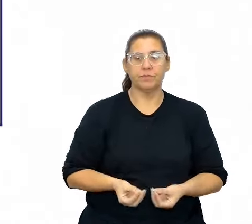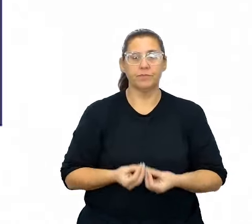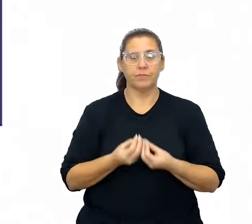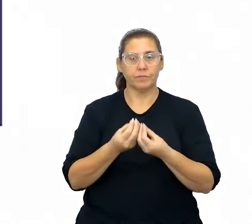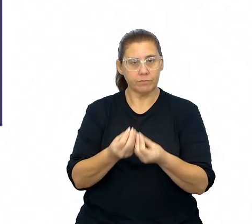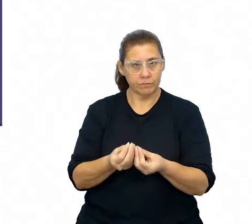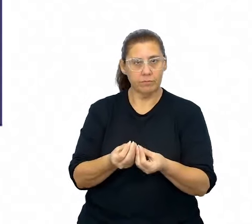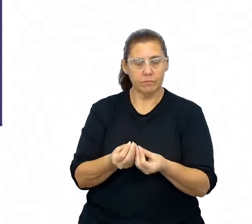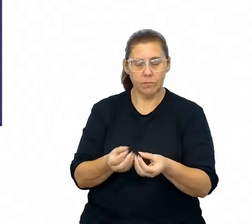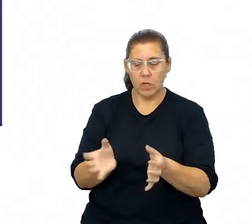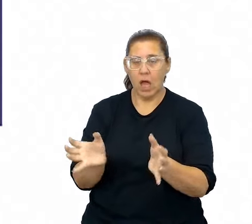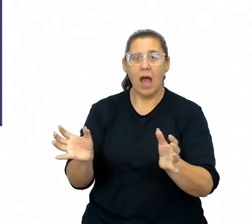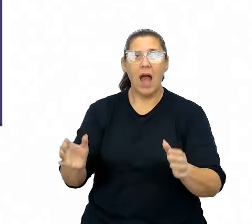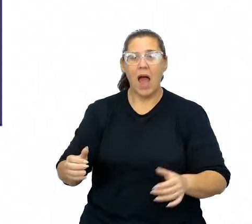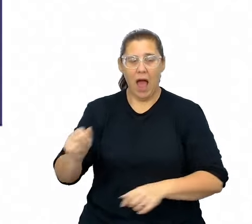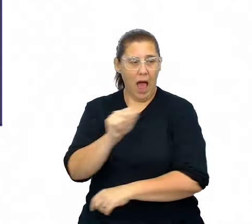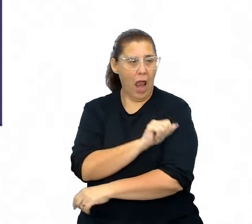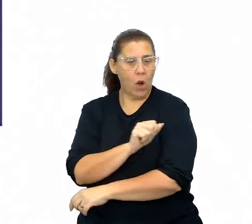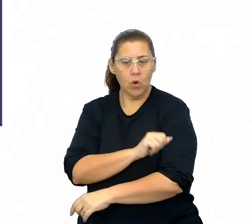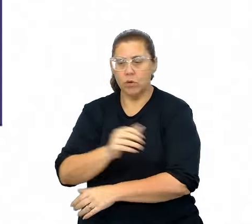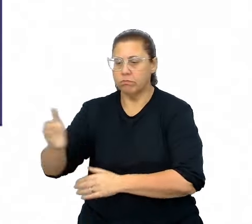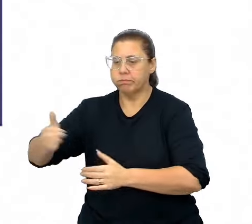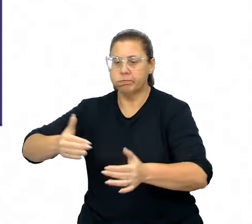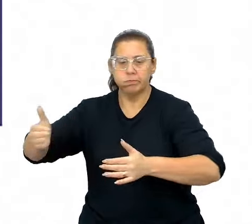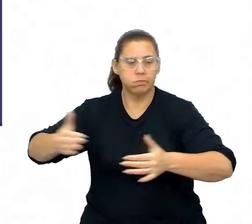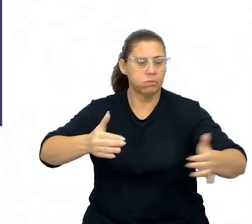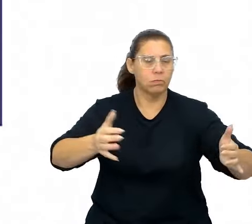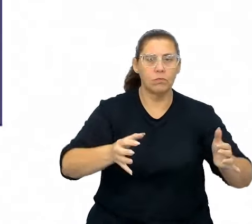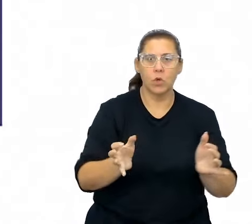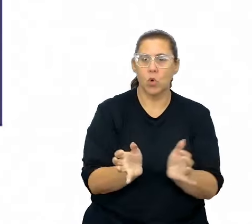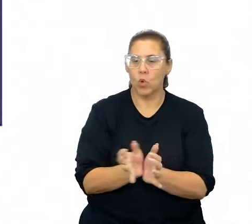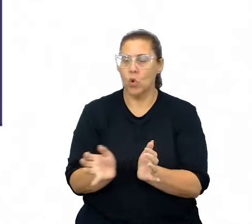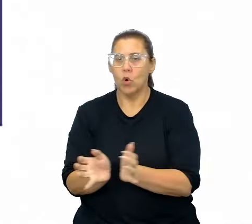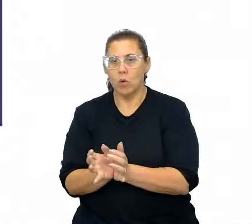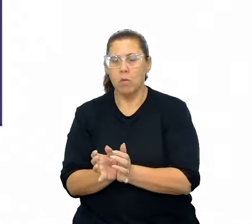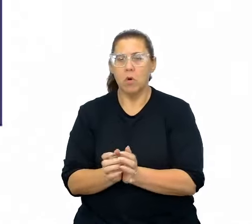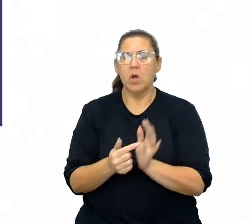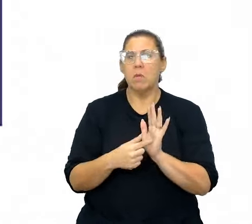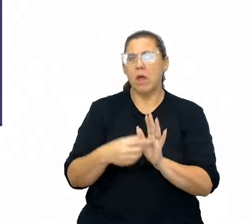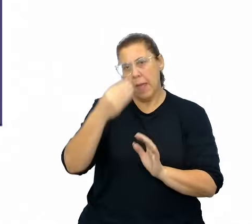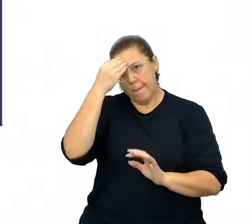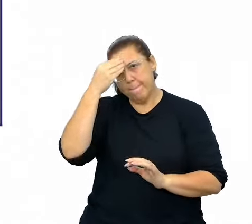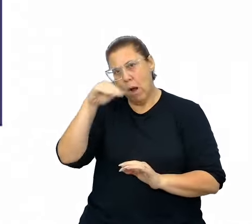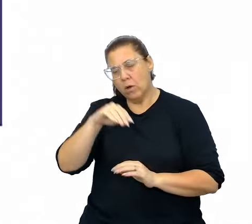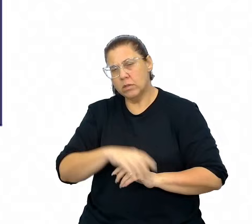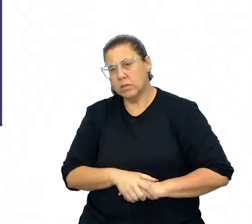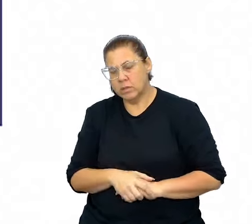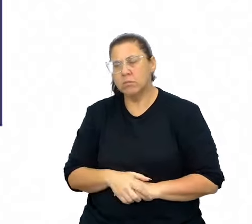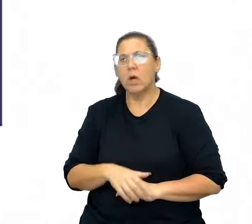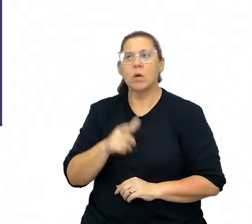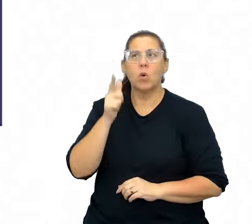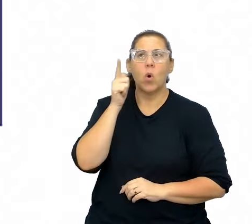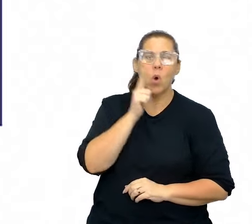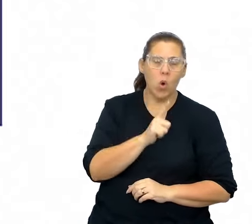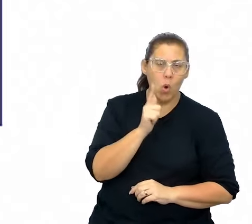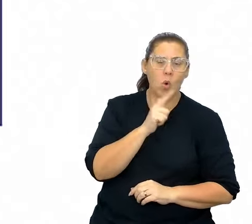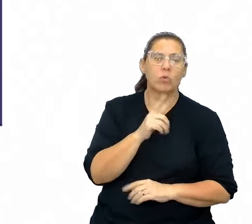né, e agrupem os estudantes de acordo com suas hipóteses de escrita, de modo a conseguir